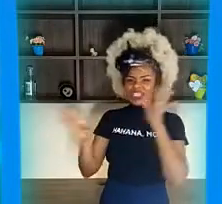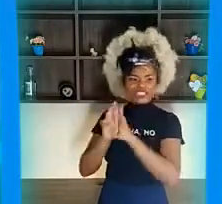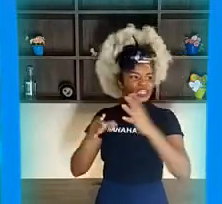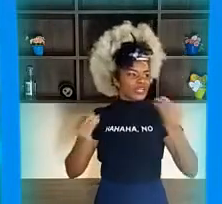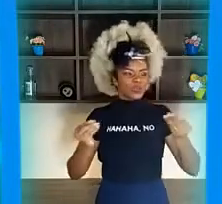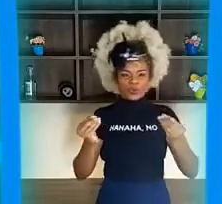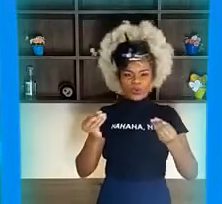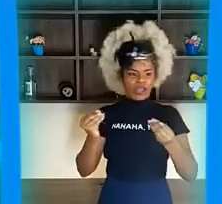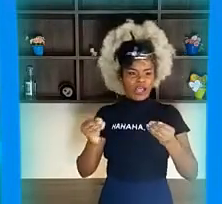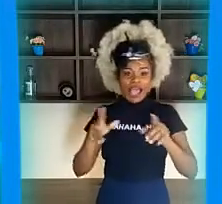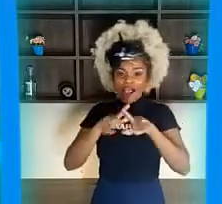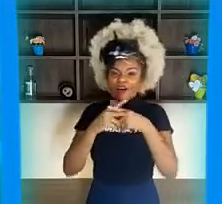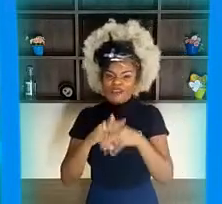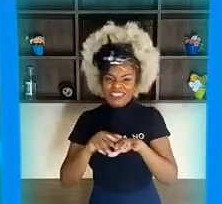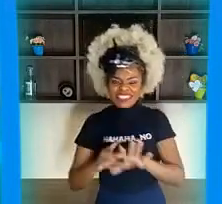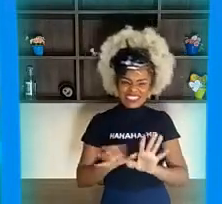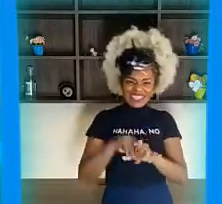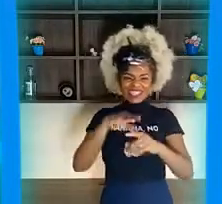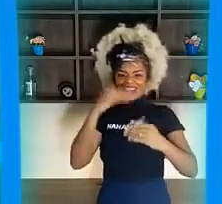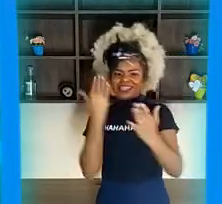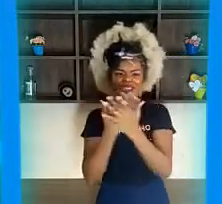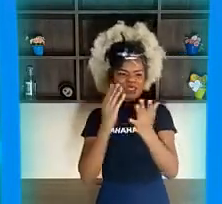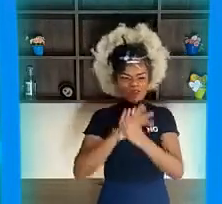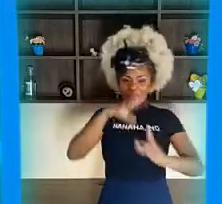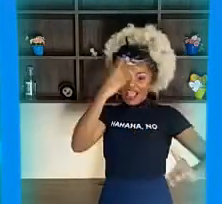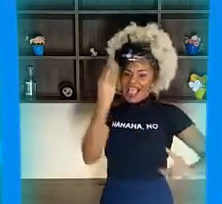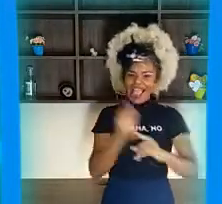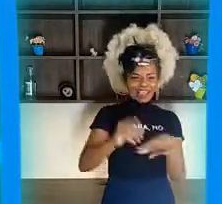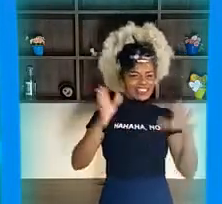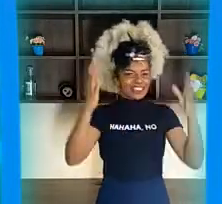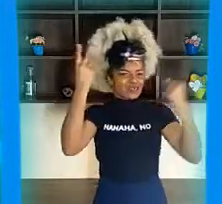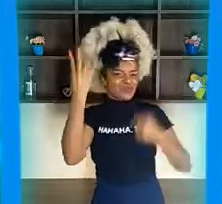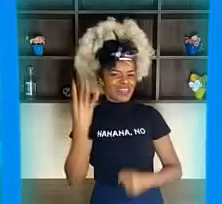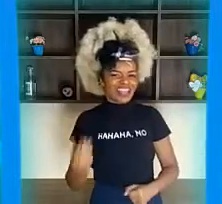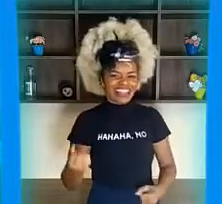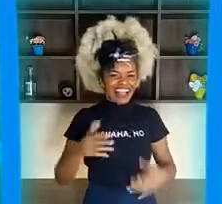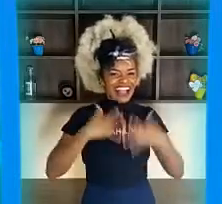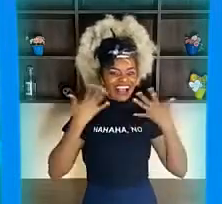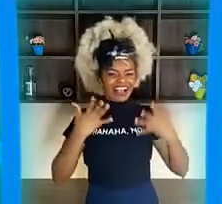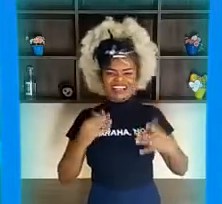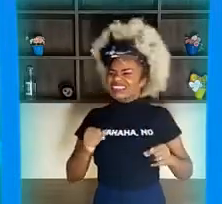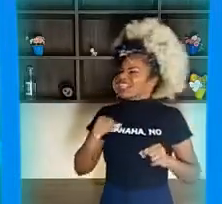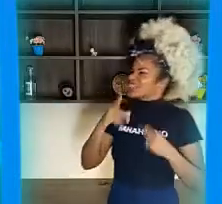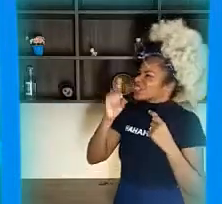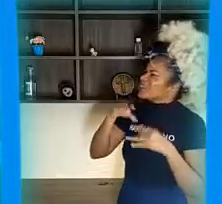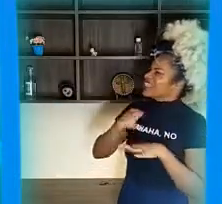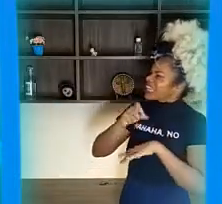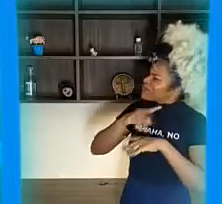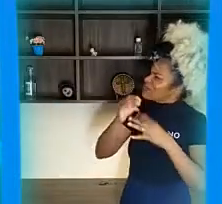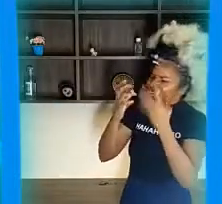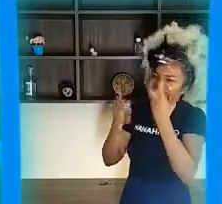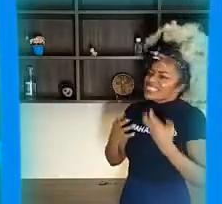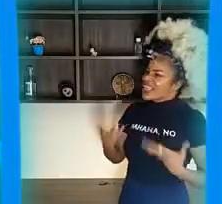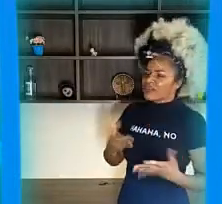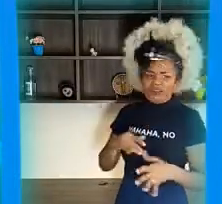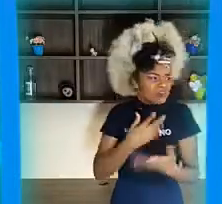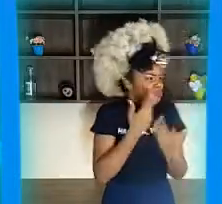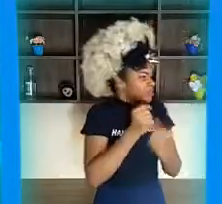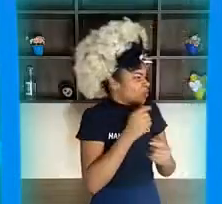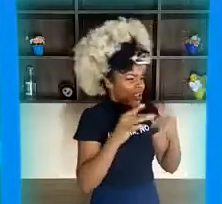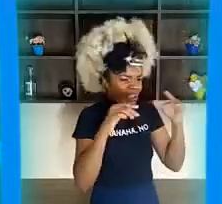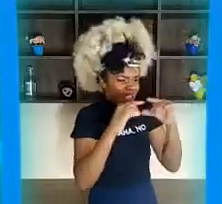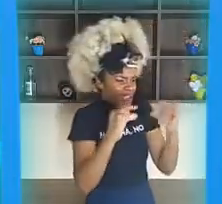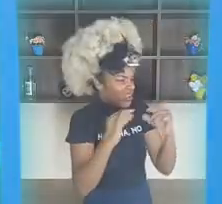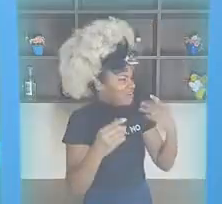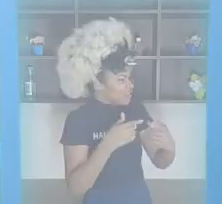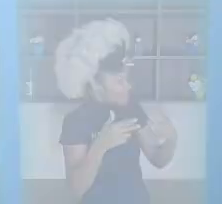a Oficina de Estudos da Arte Espírita. Dona Cabrita, sério? Ué, como é que eu vou rimar com espírita? Não tem